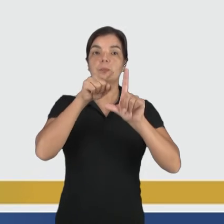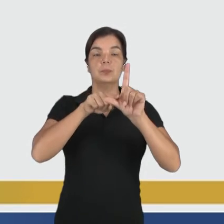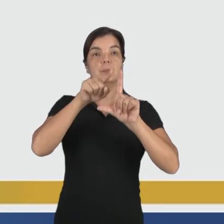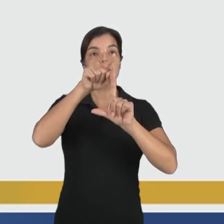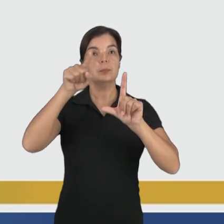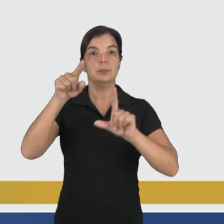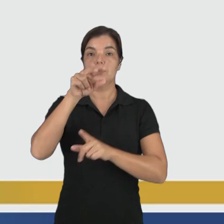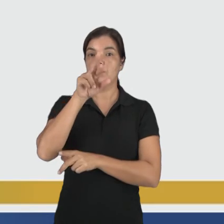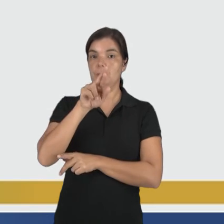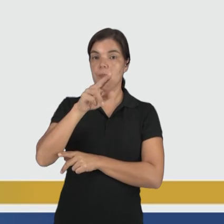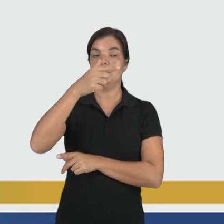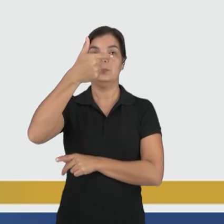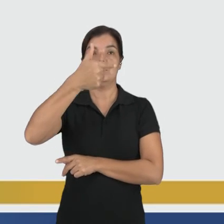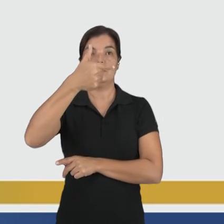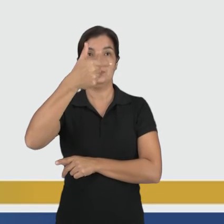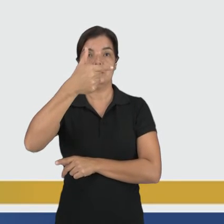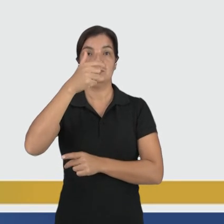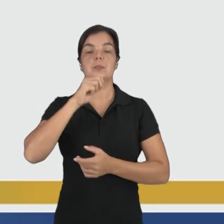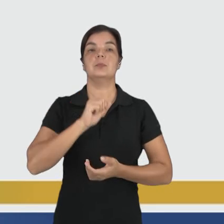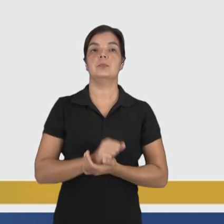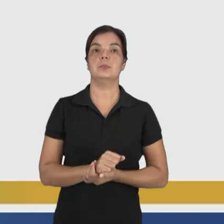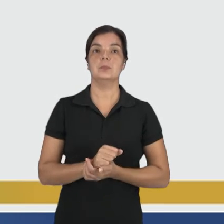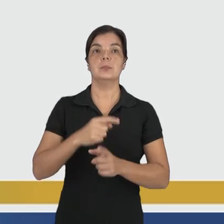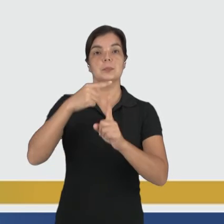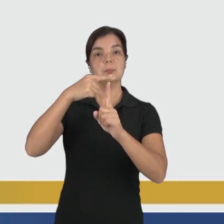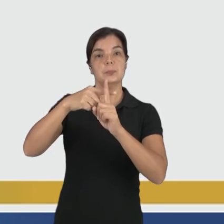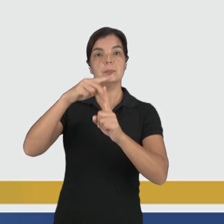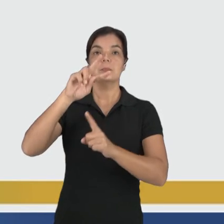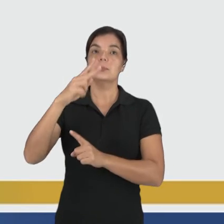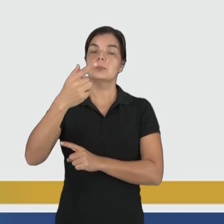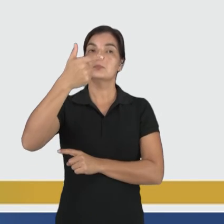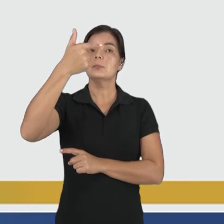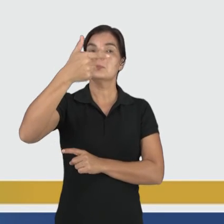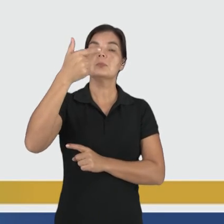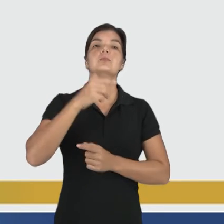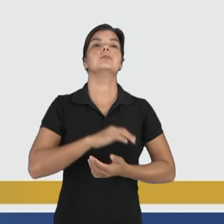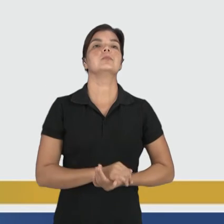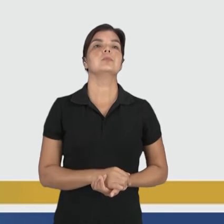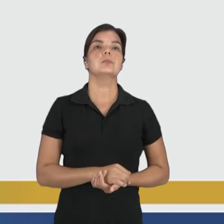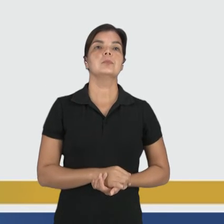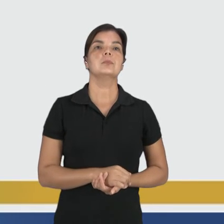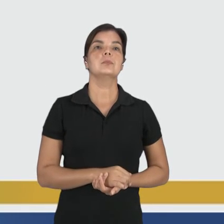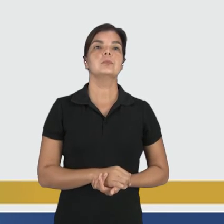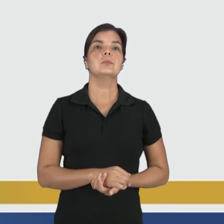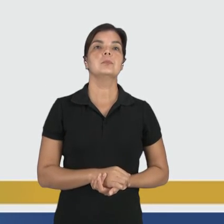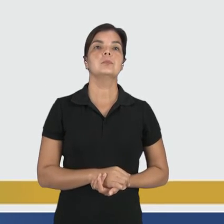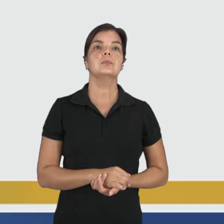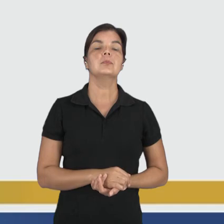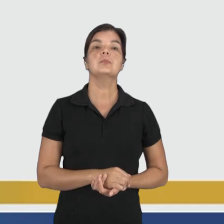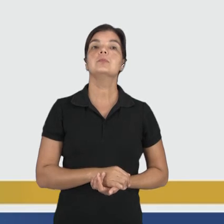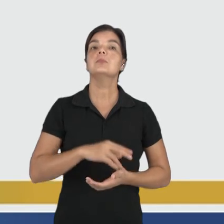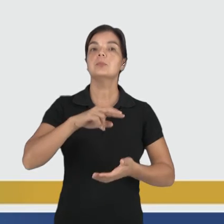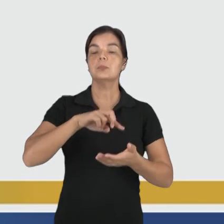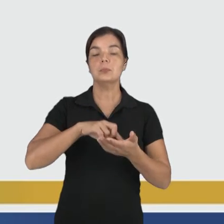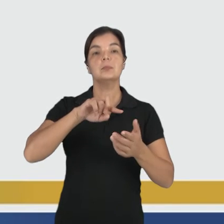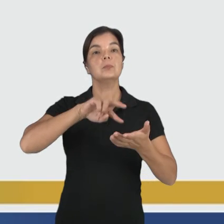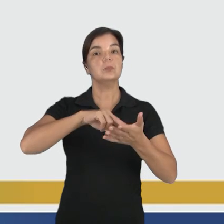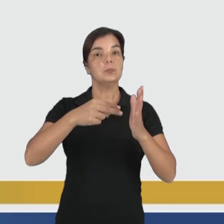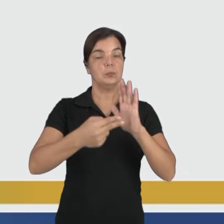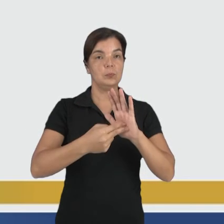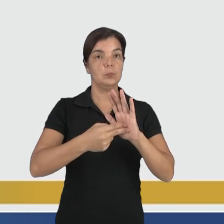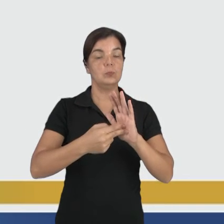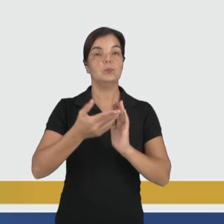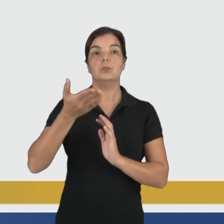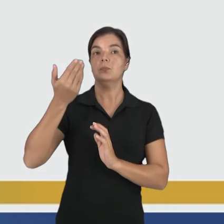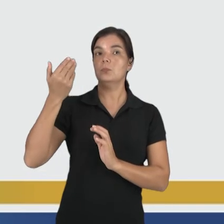raiz quadrada de raio ao quadrado mais a altura ao quadrado, que ela advém lá do Teorema de